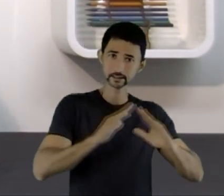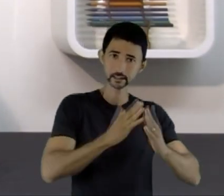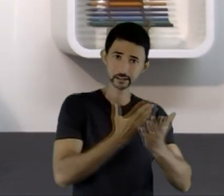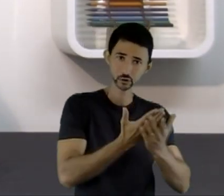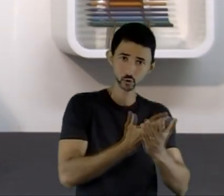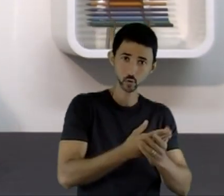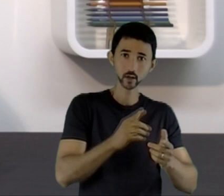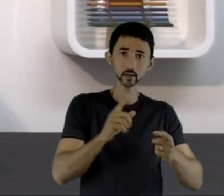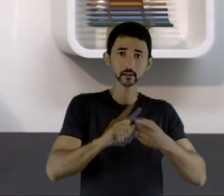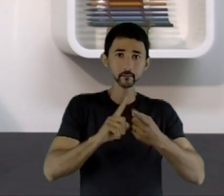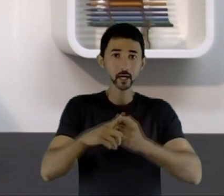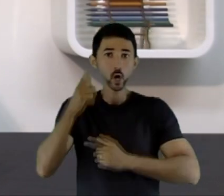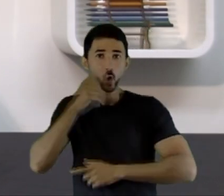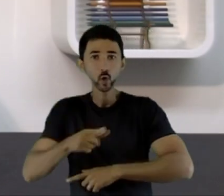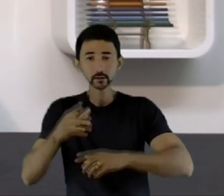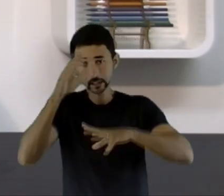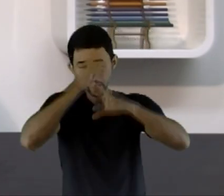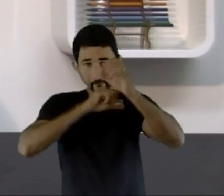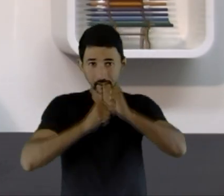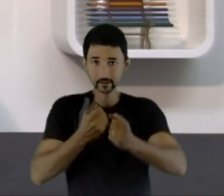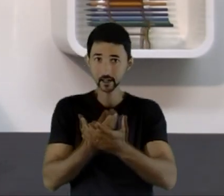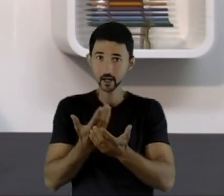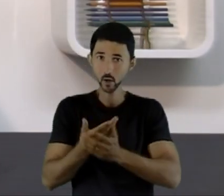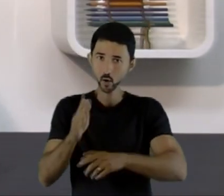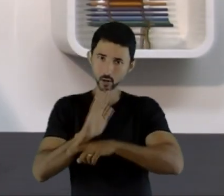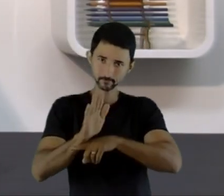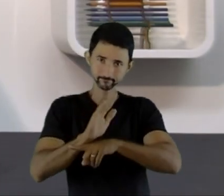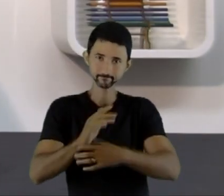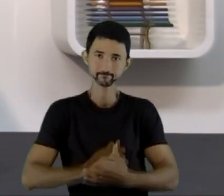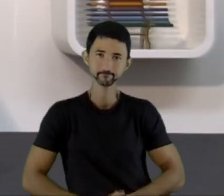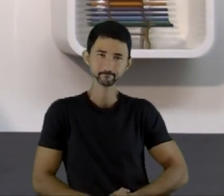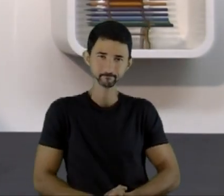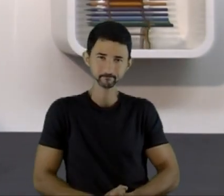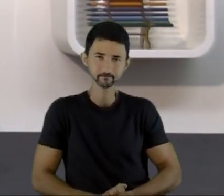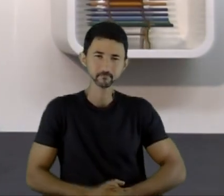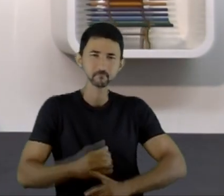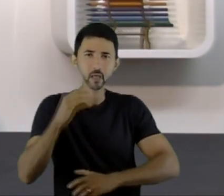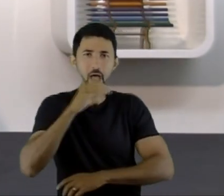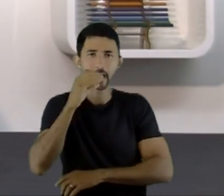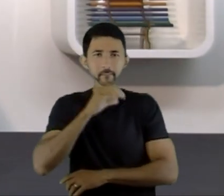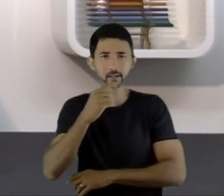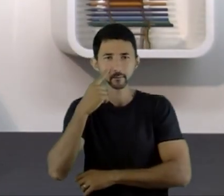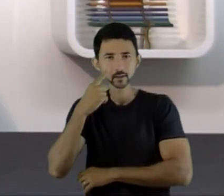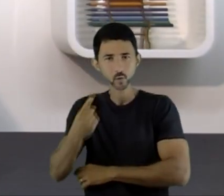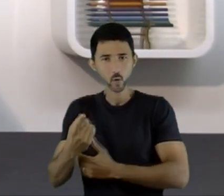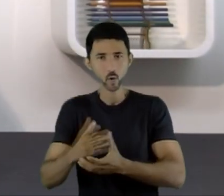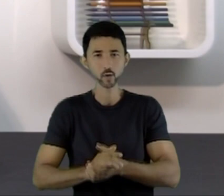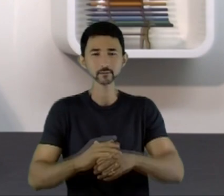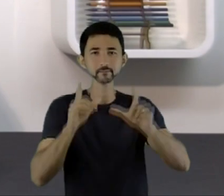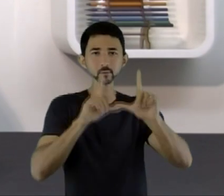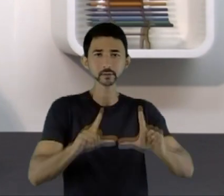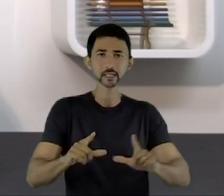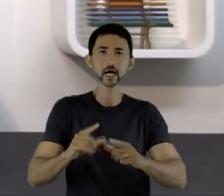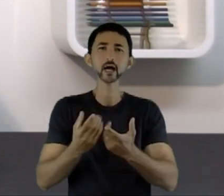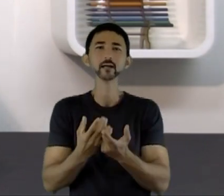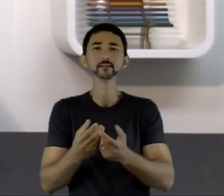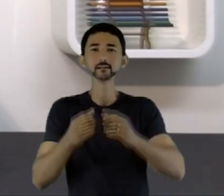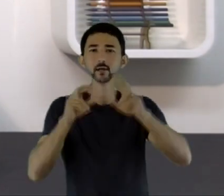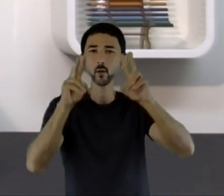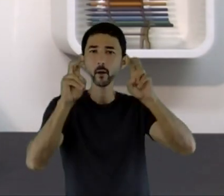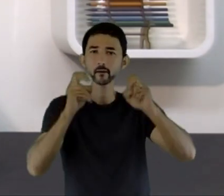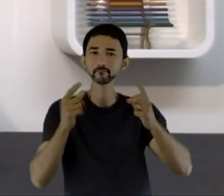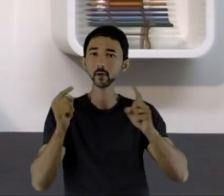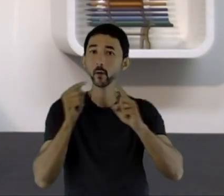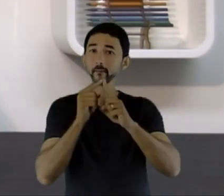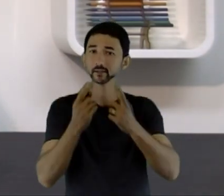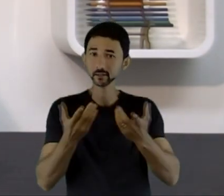também garantir o seu aprendizado com as aulas aqui no canal. Vamos rapidamente conferir lá no nosso slide quais são os